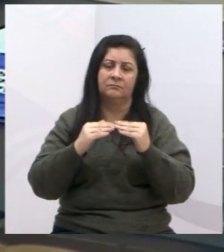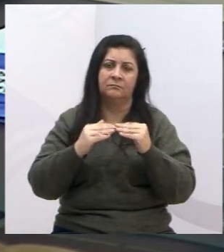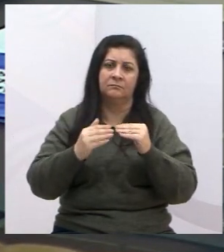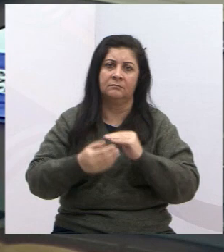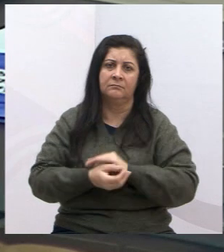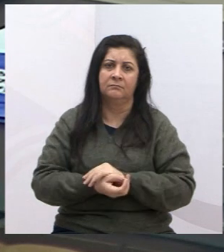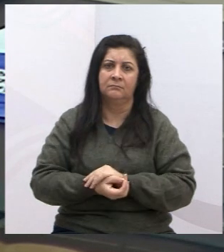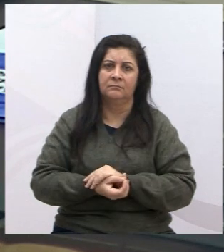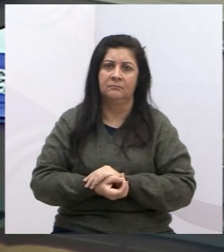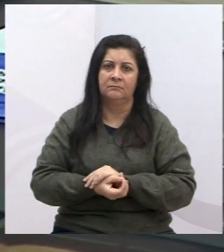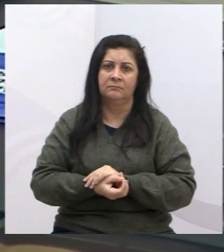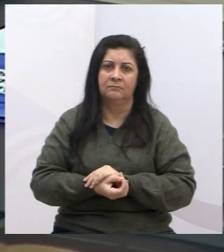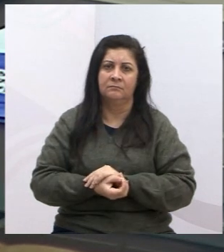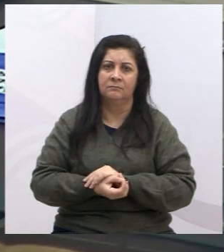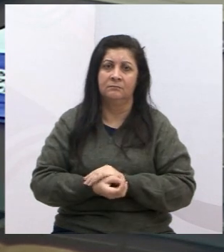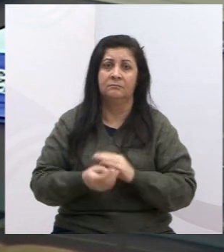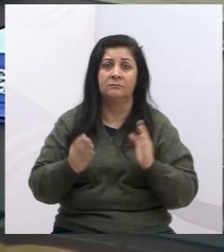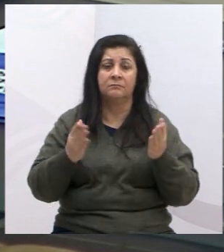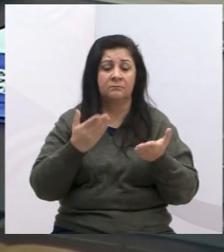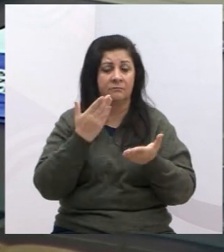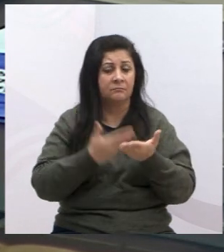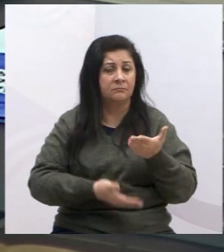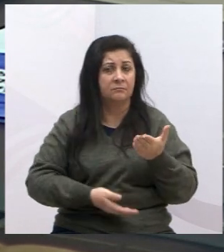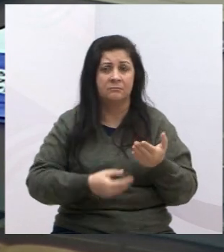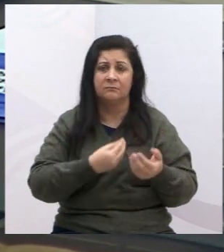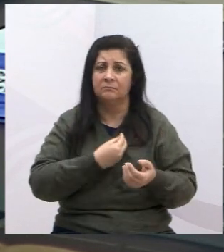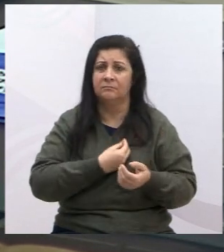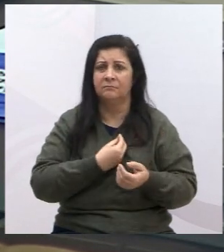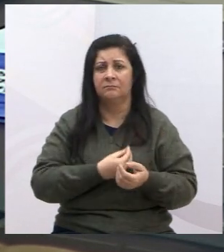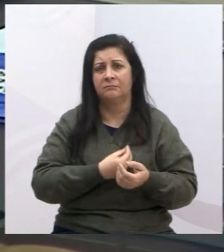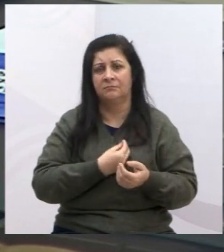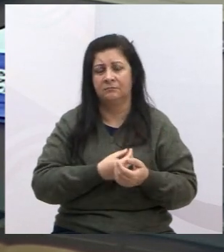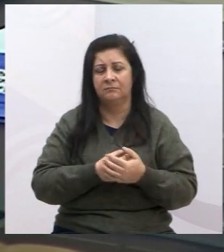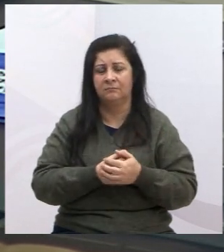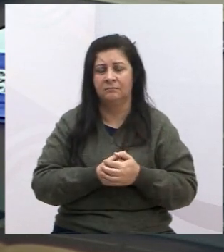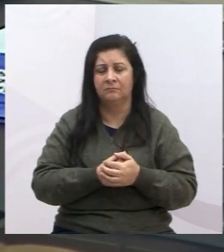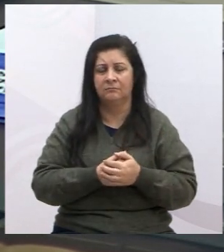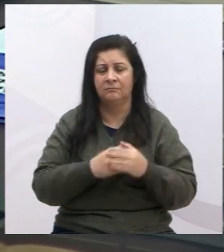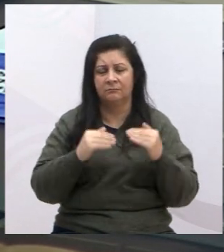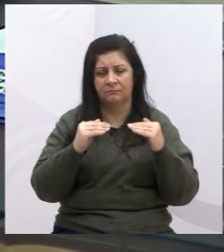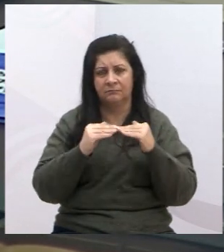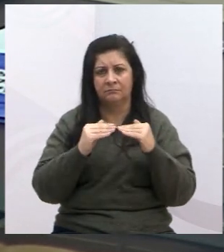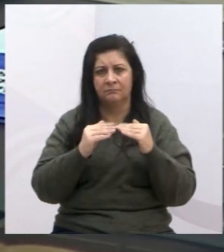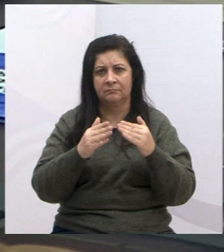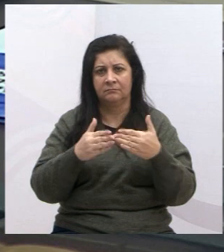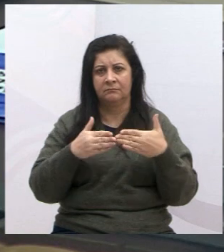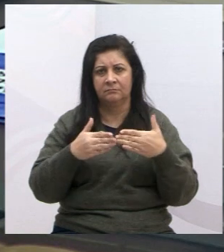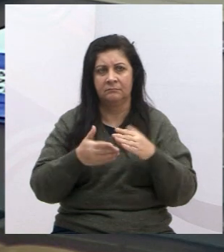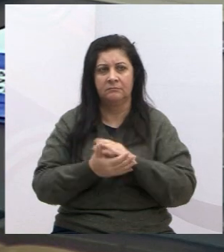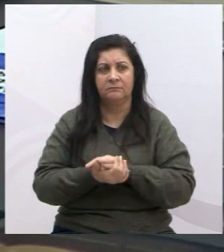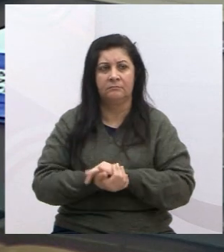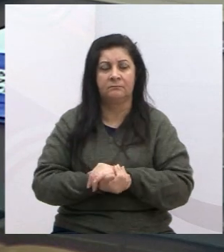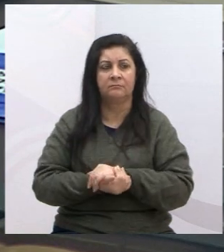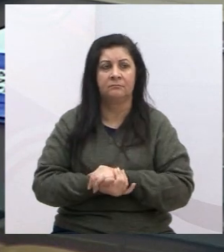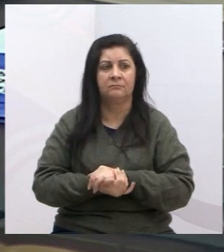guarda-reio lá. Já perdeu vida naquele local. Peço voto favorável.